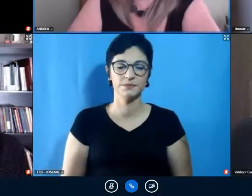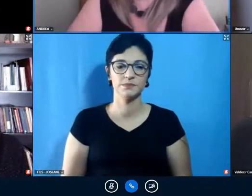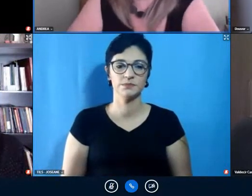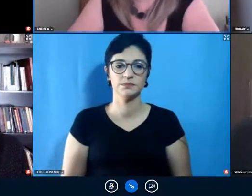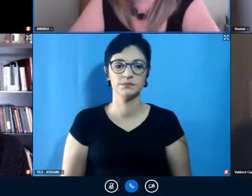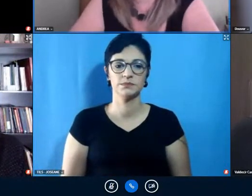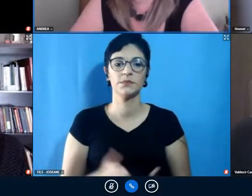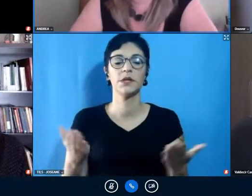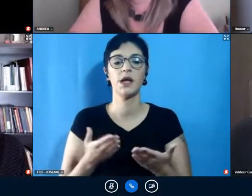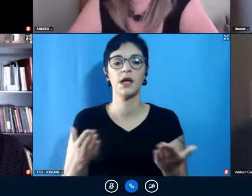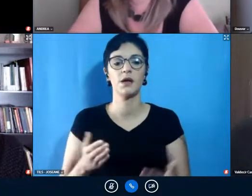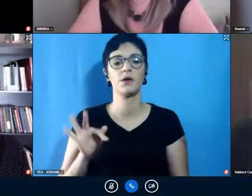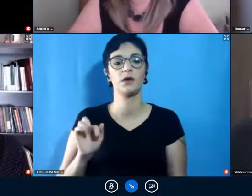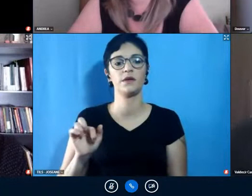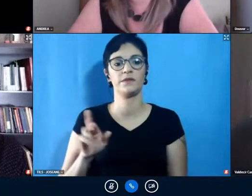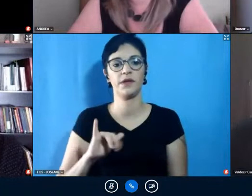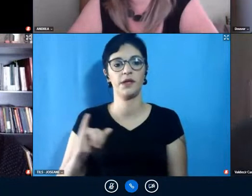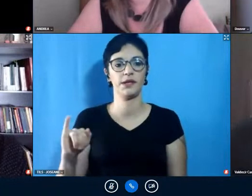pode passar.